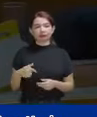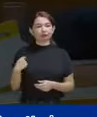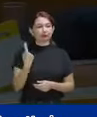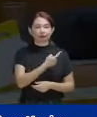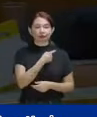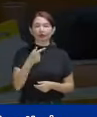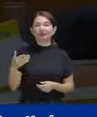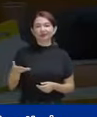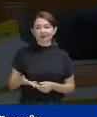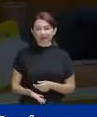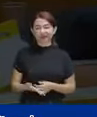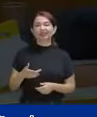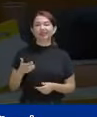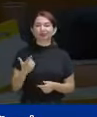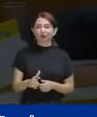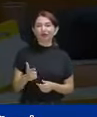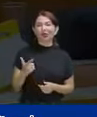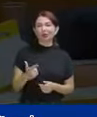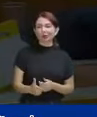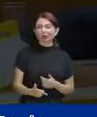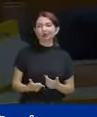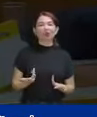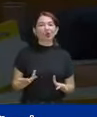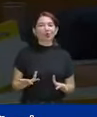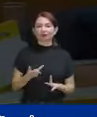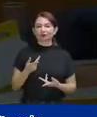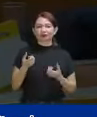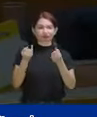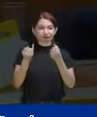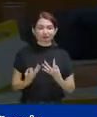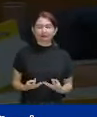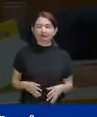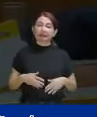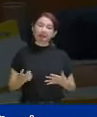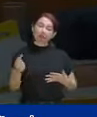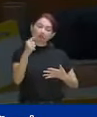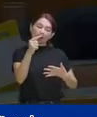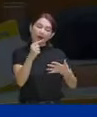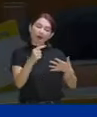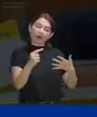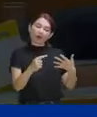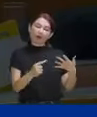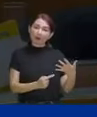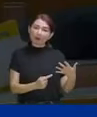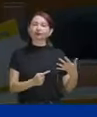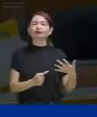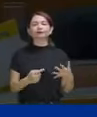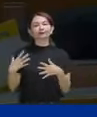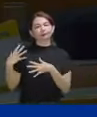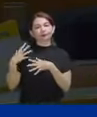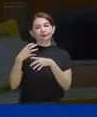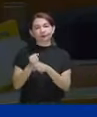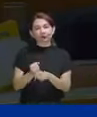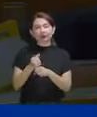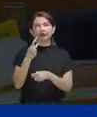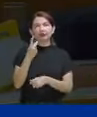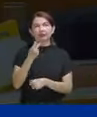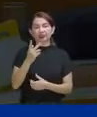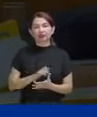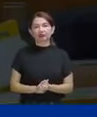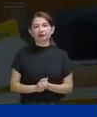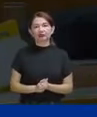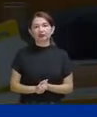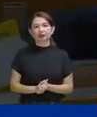aqui. E é claro que não é o caso. Então, eu estou citando esses pontos todos, senhor presidente, em síntese, dizendo que